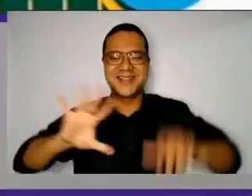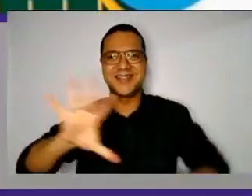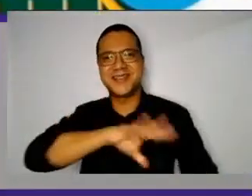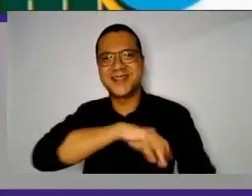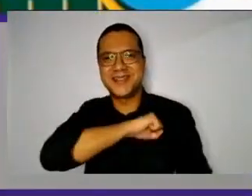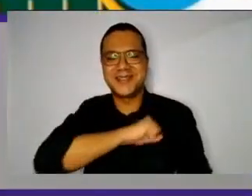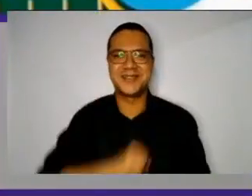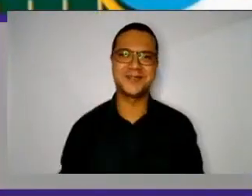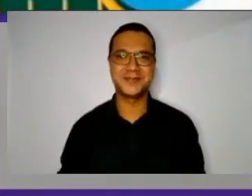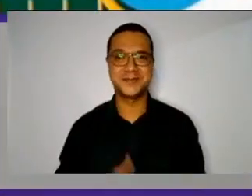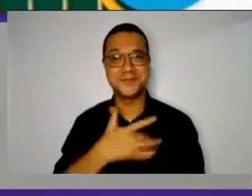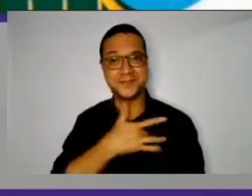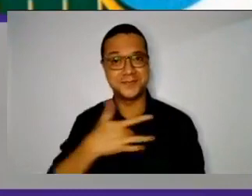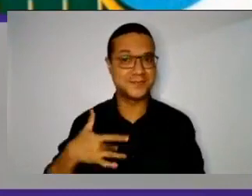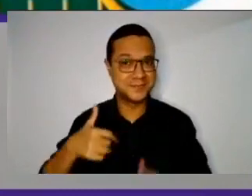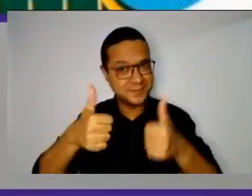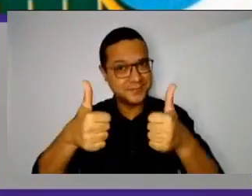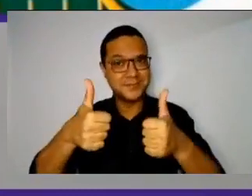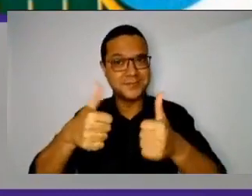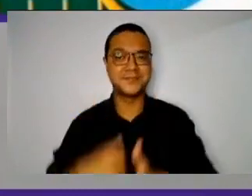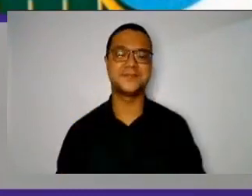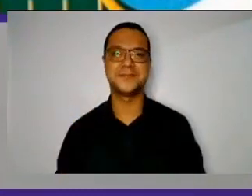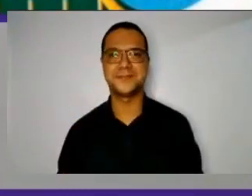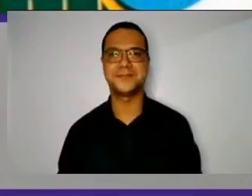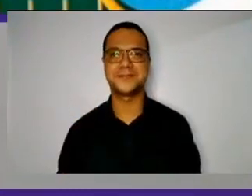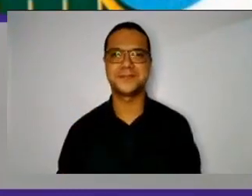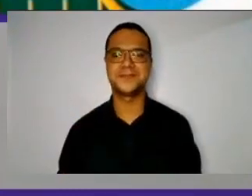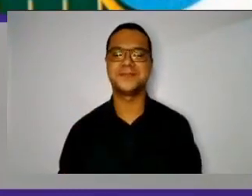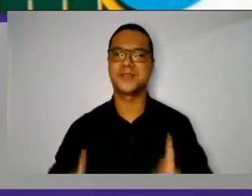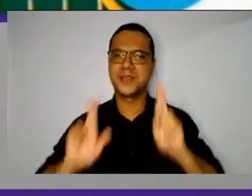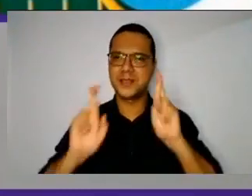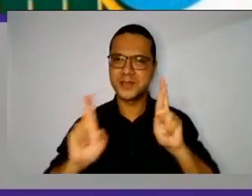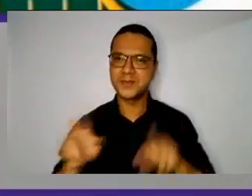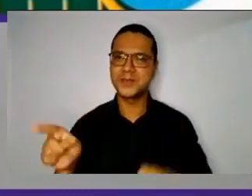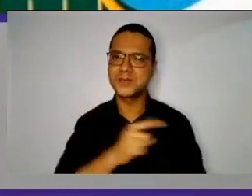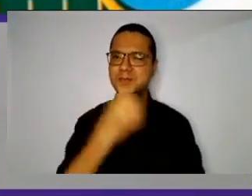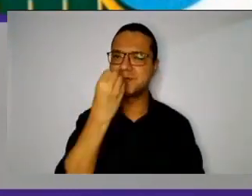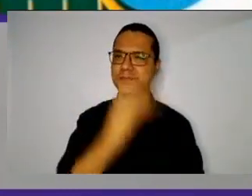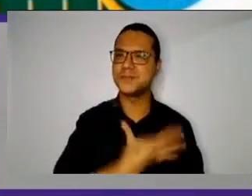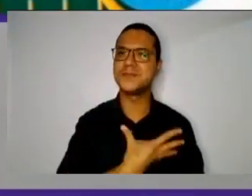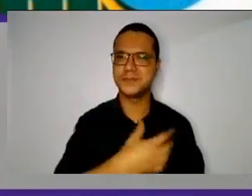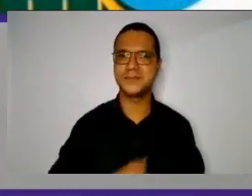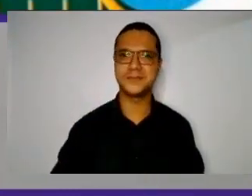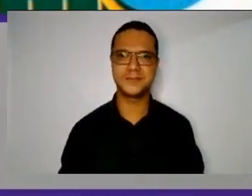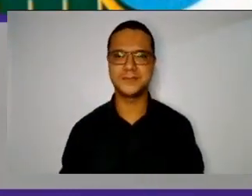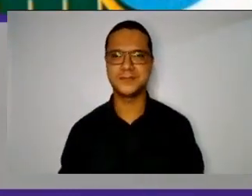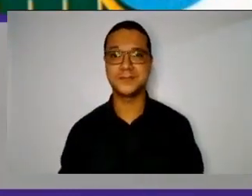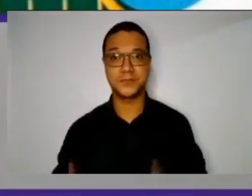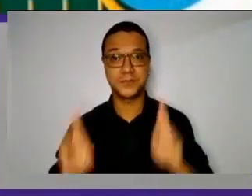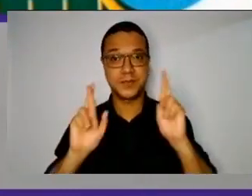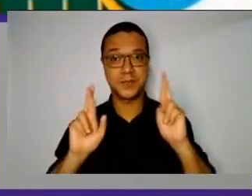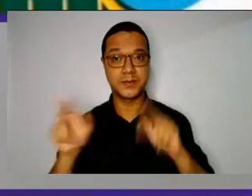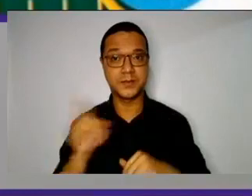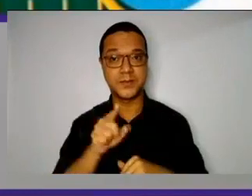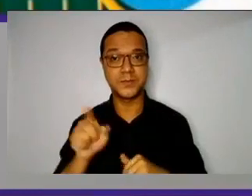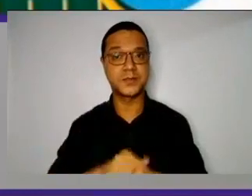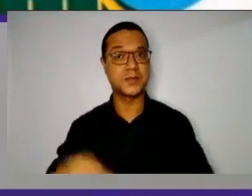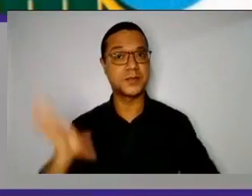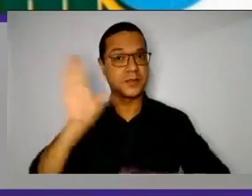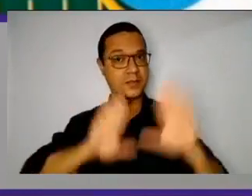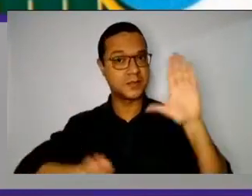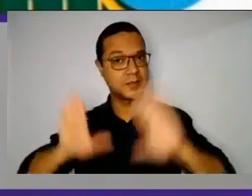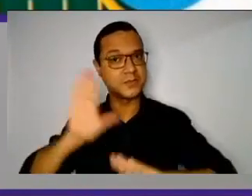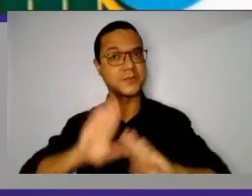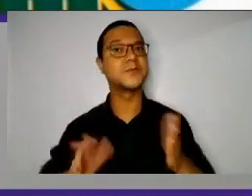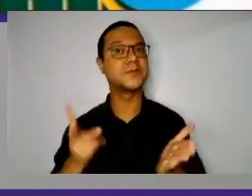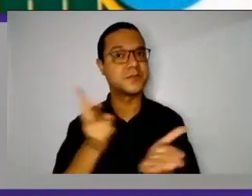Olá, meus amores! Como vocês estão? Espero que vocês estejam bem. Espero que vocês estejam